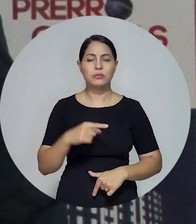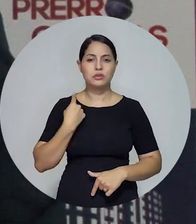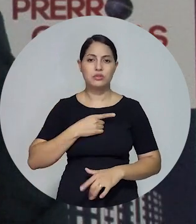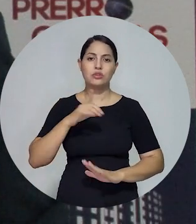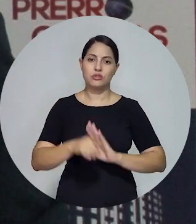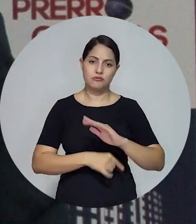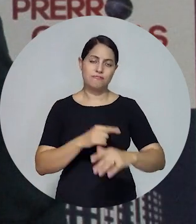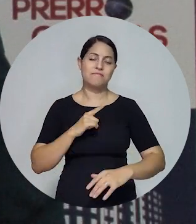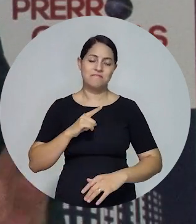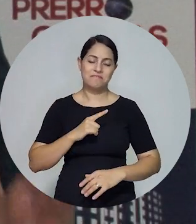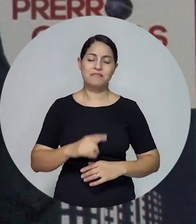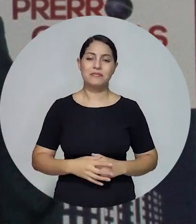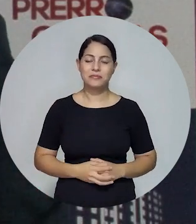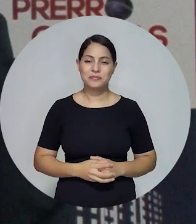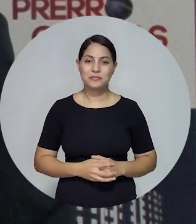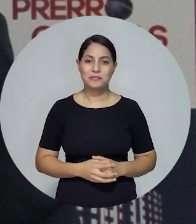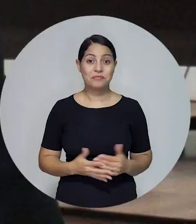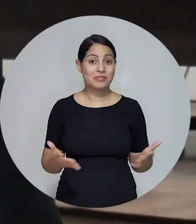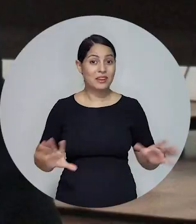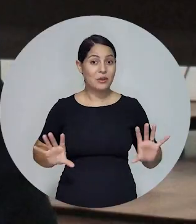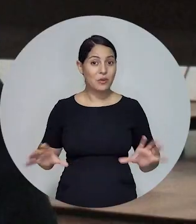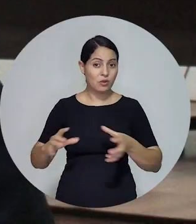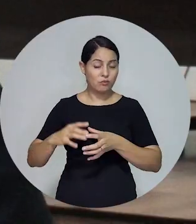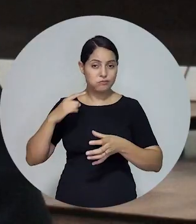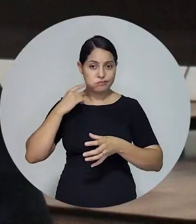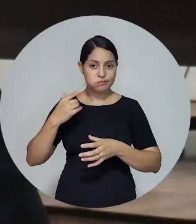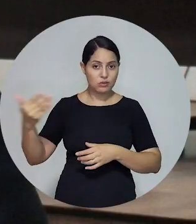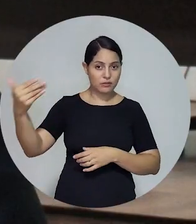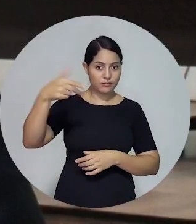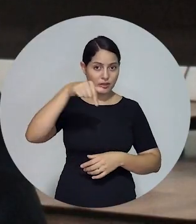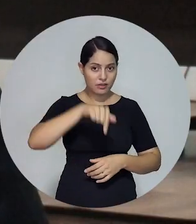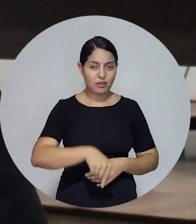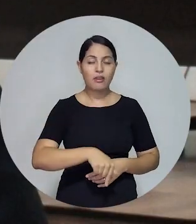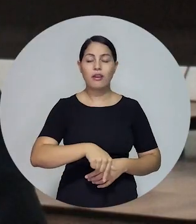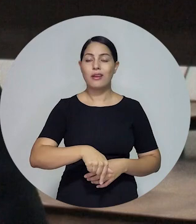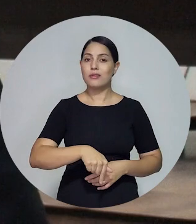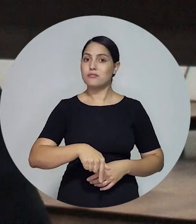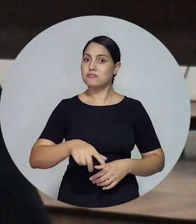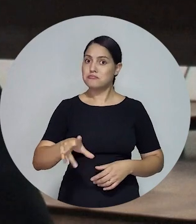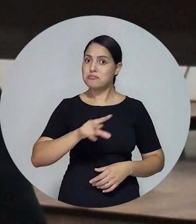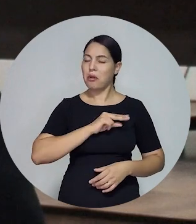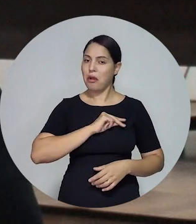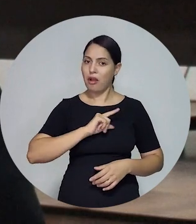toda a advocacia brasileira dos nossos direitos. A vinda da caravana